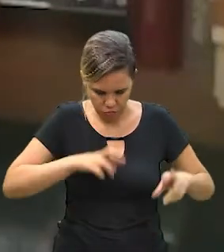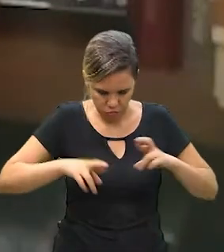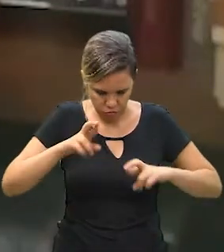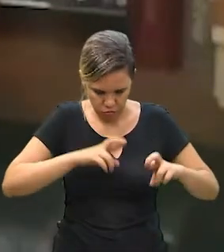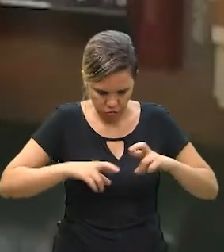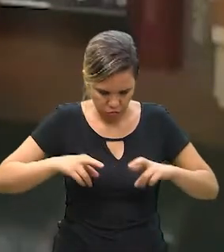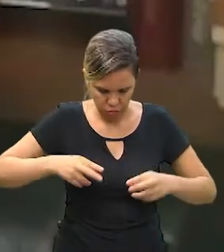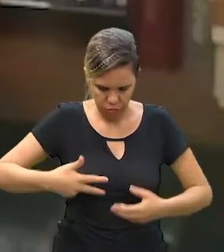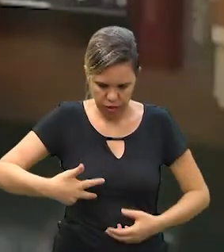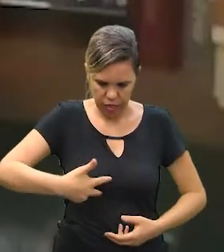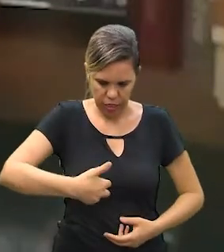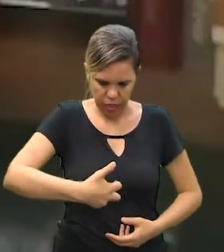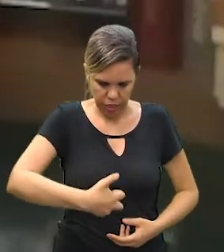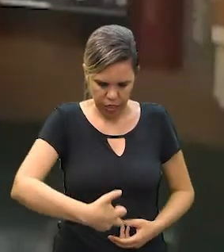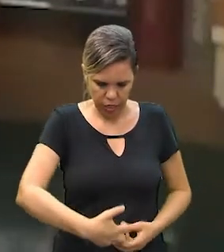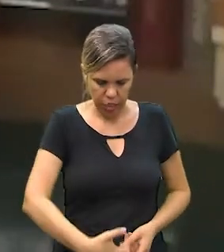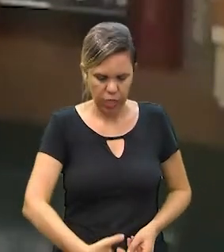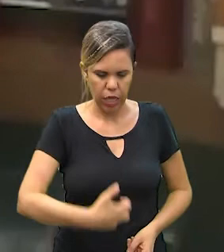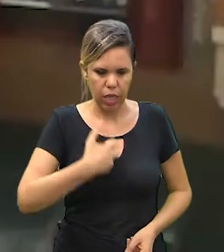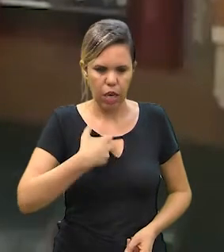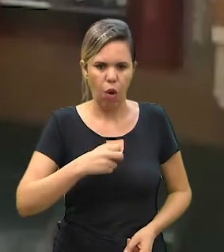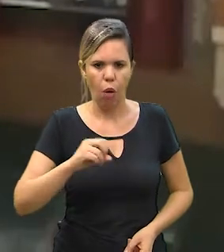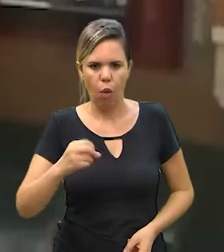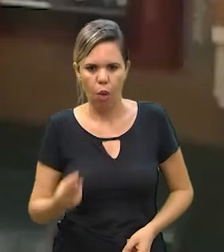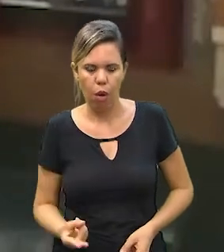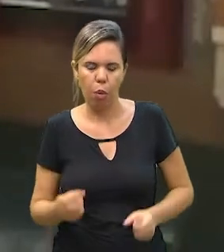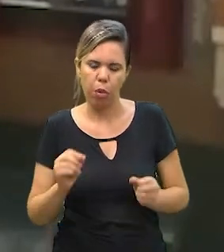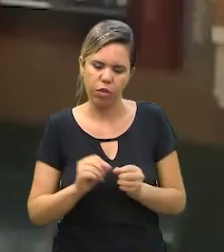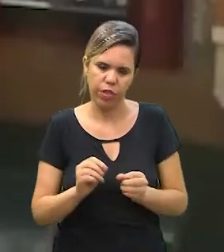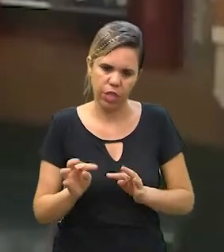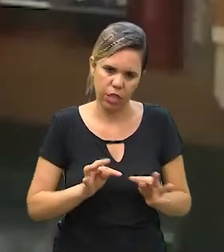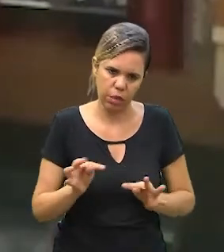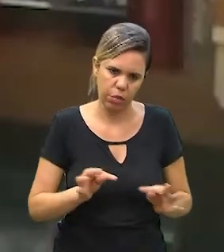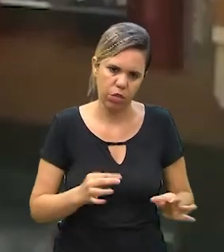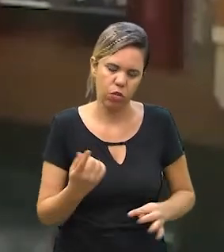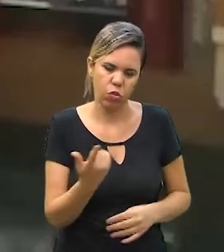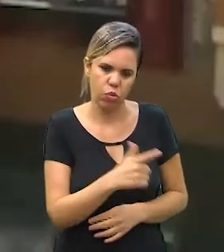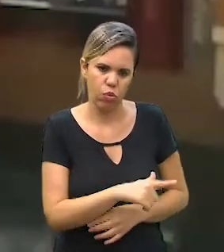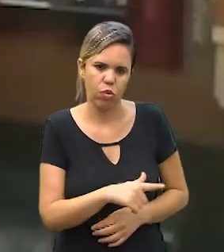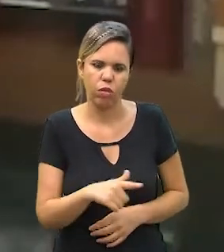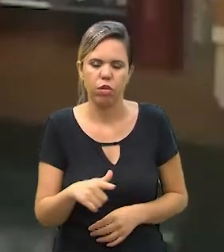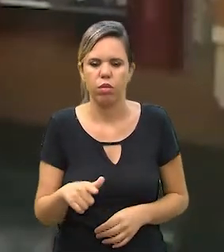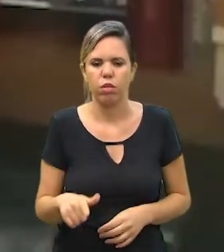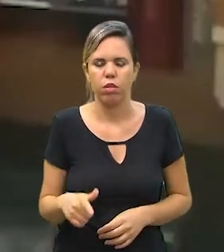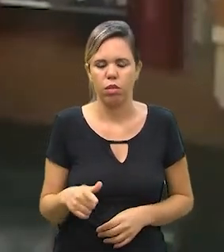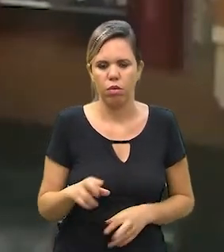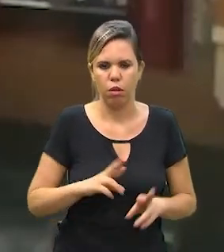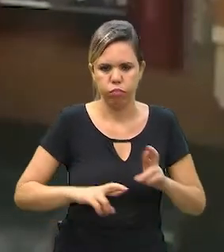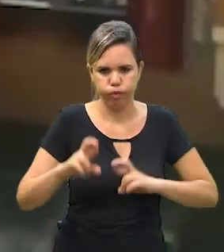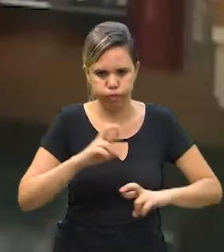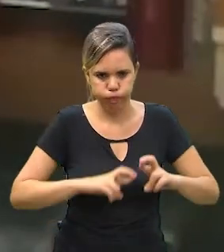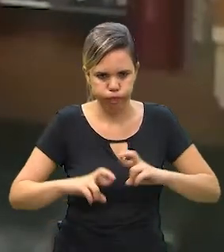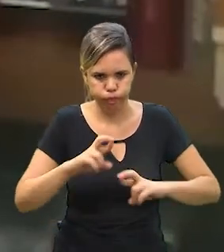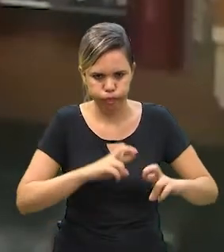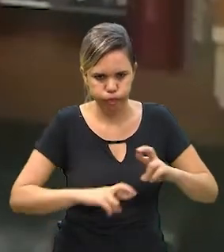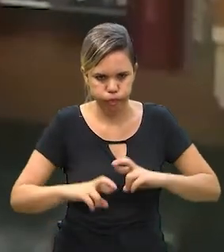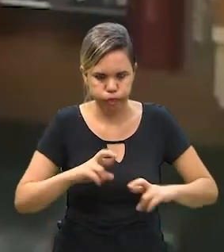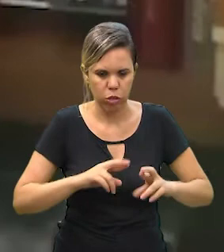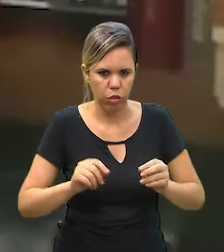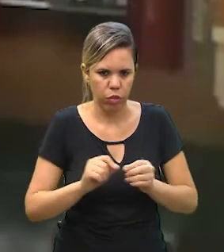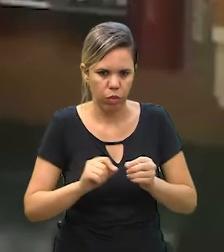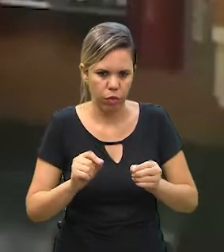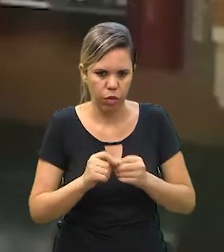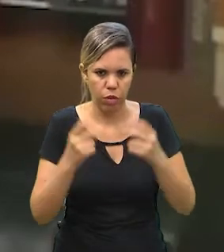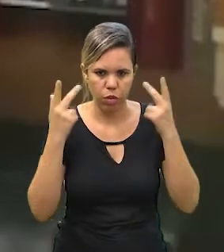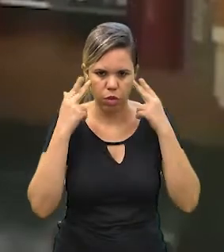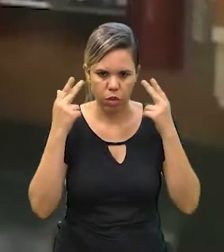tenta cauterizar, retirar os focos de endometriose. Pode ter também a laparoscopia, que é um procedimento feito